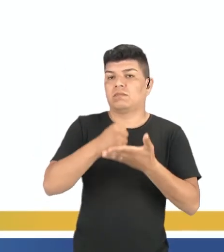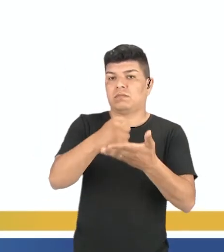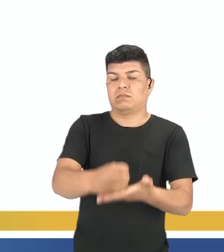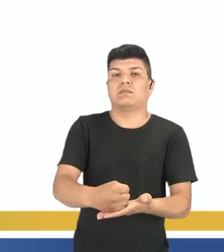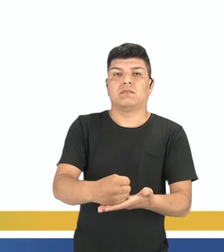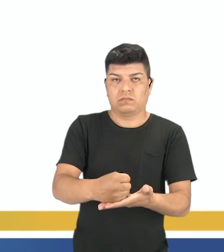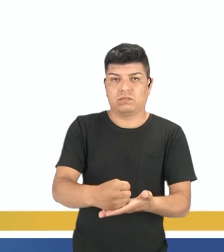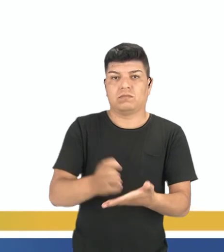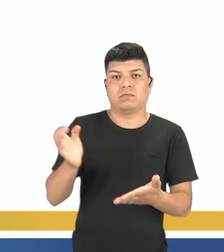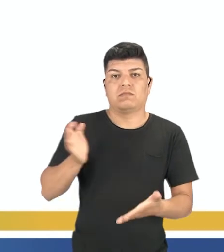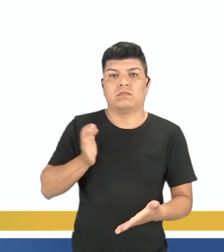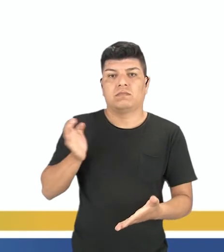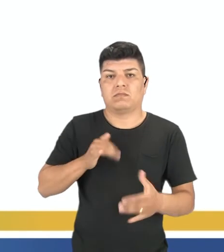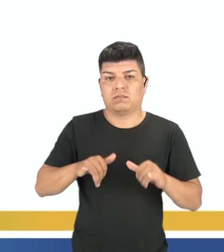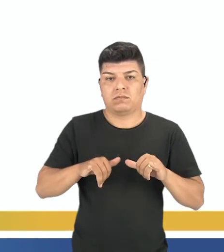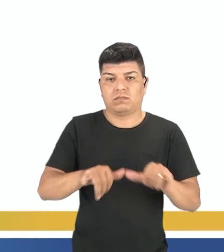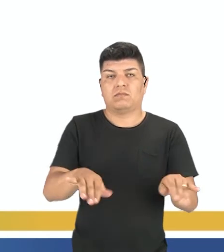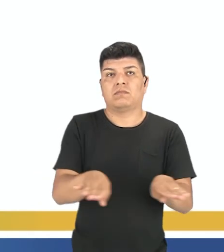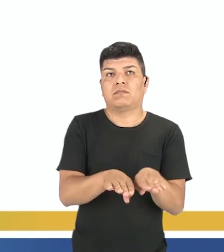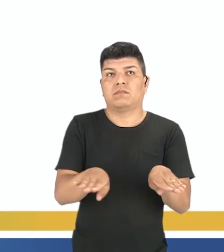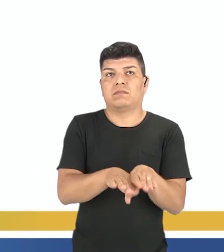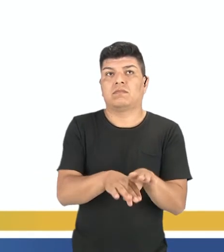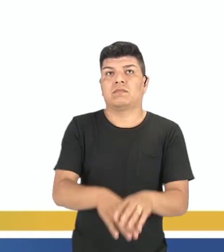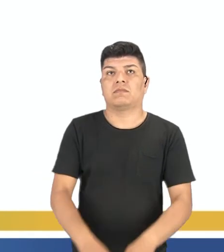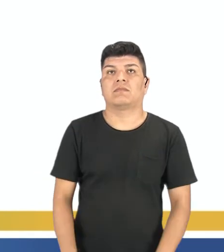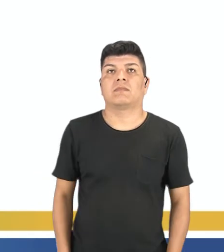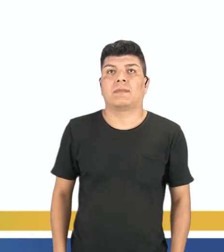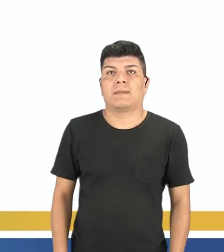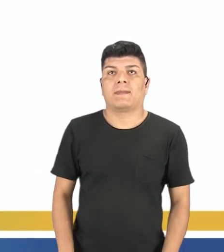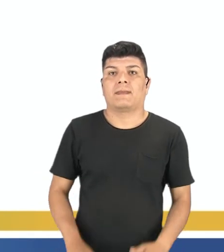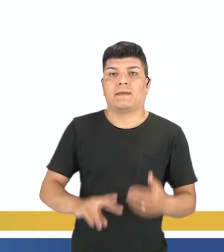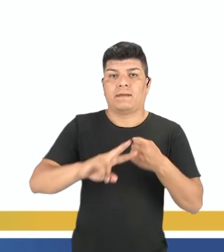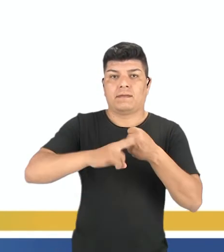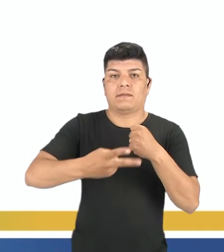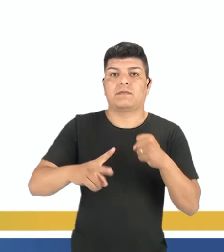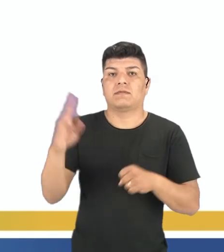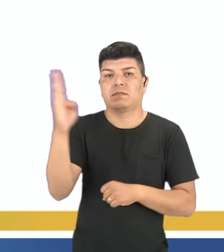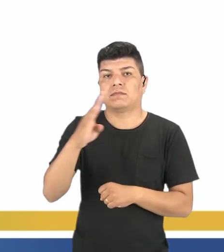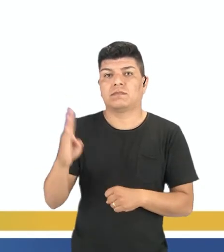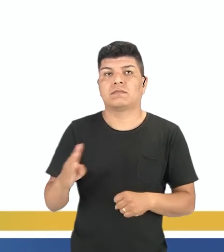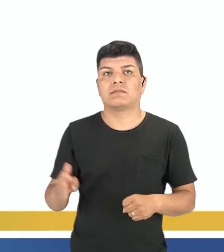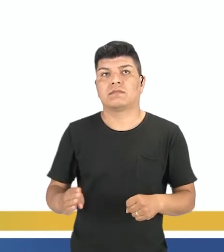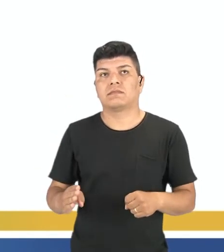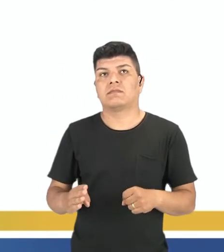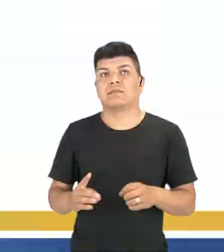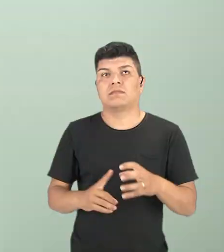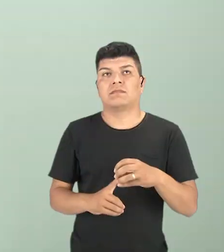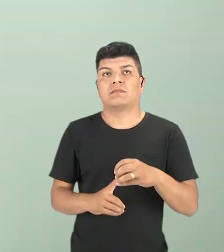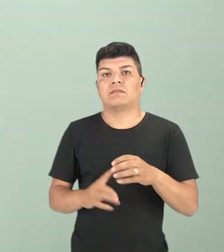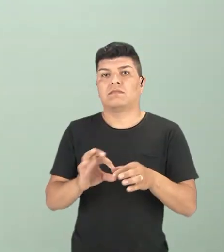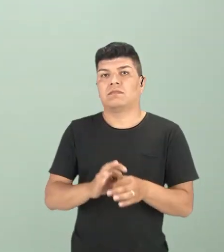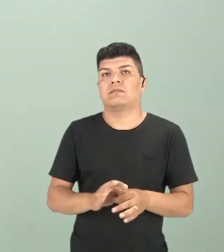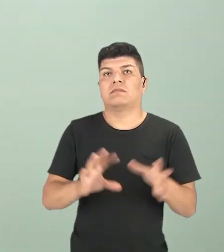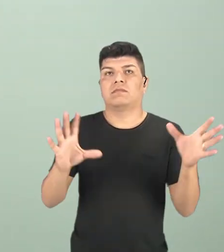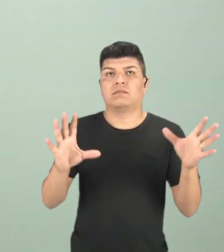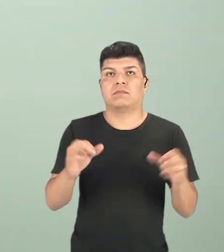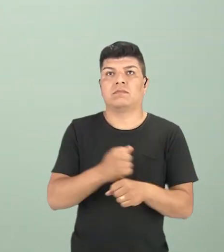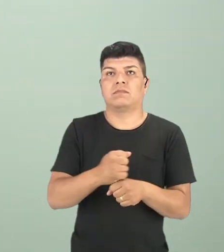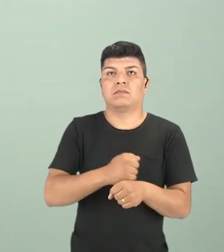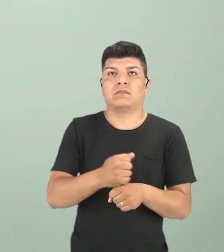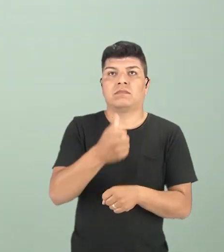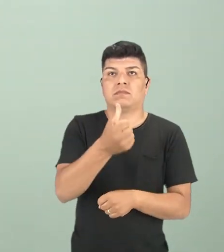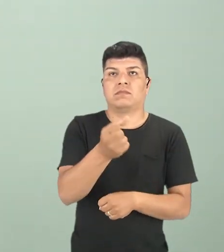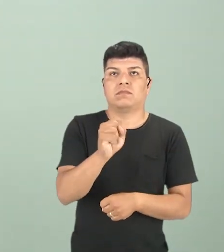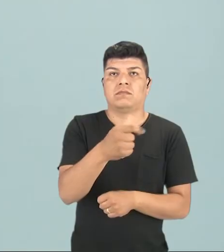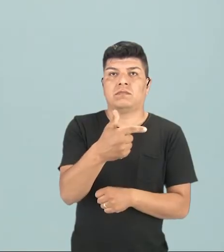da elite, de comerciantes regionais. Mas as consequências que o Brasil se torna independente a partir de